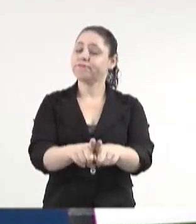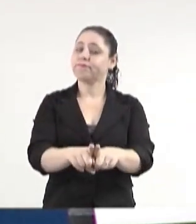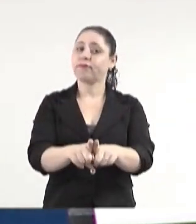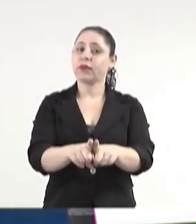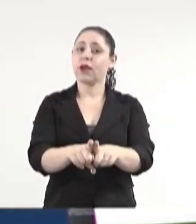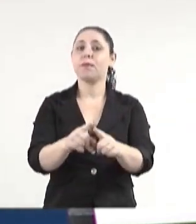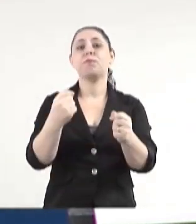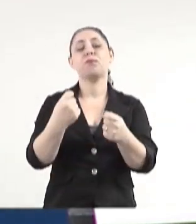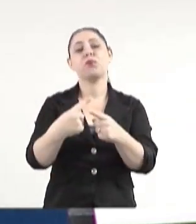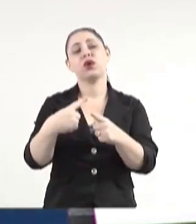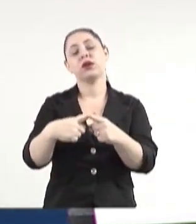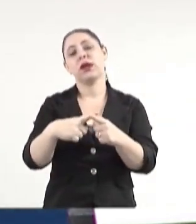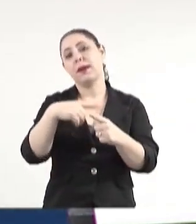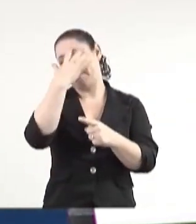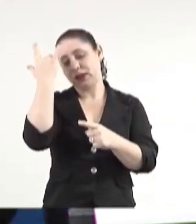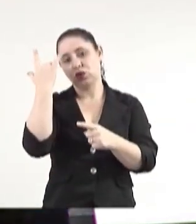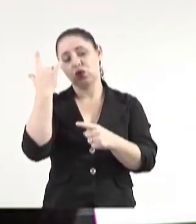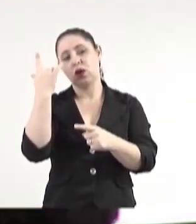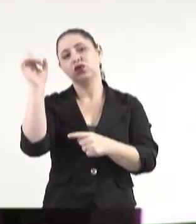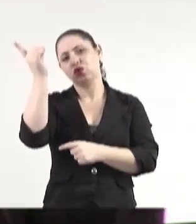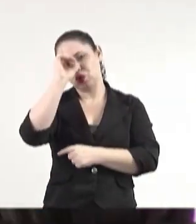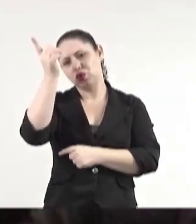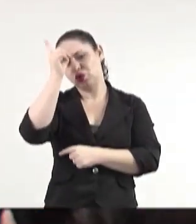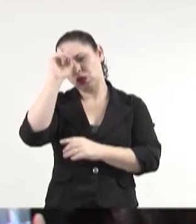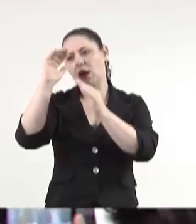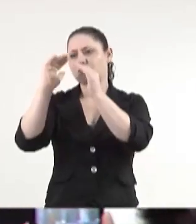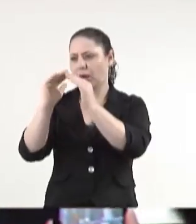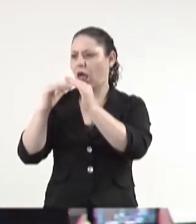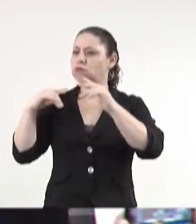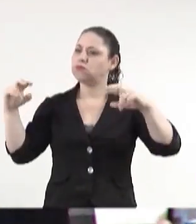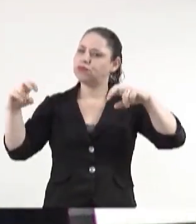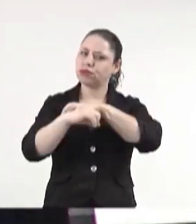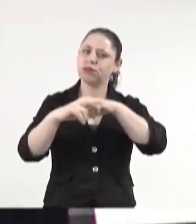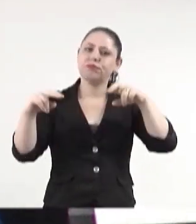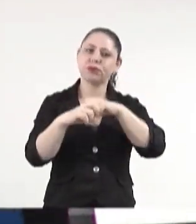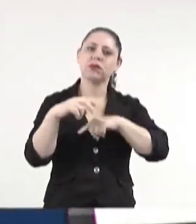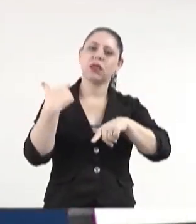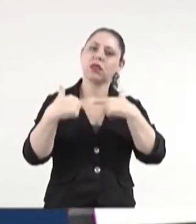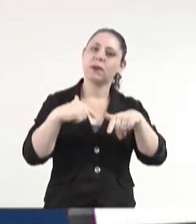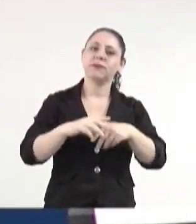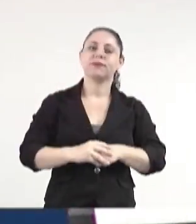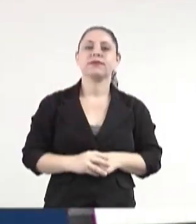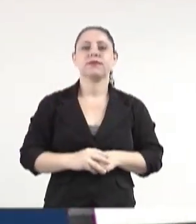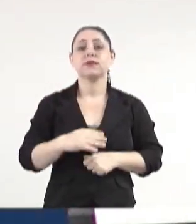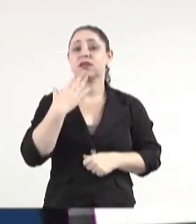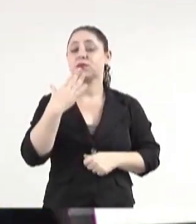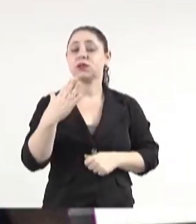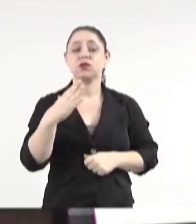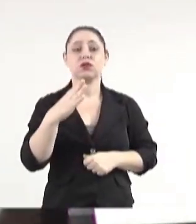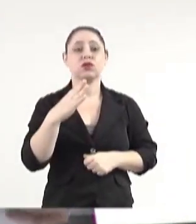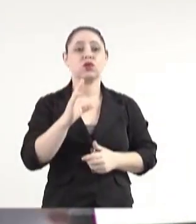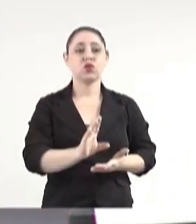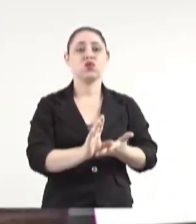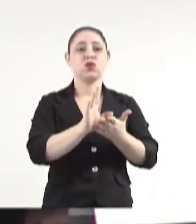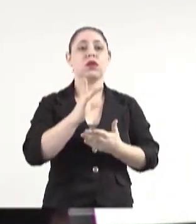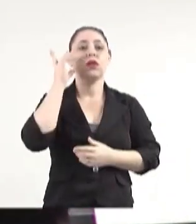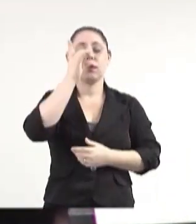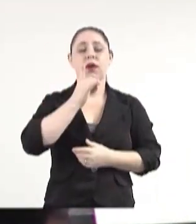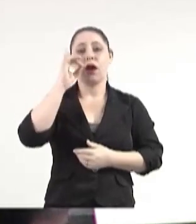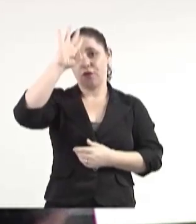agrícola, especialmente da avicultura, pecuária e outras culturas relevantes na